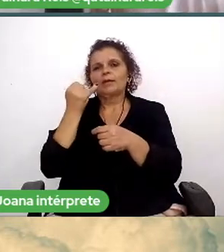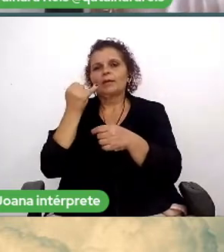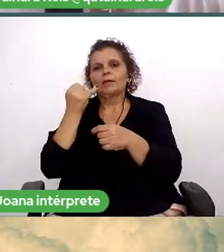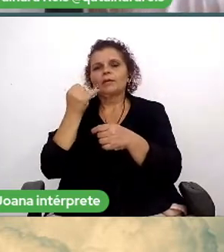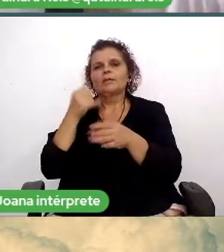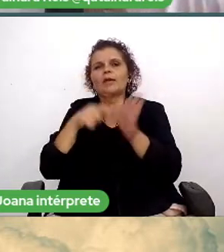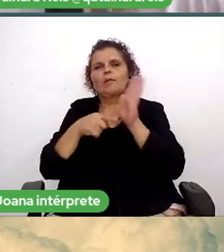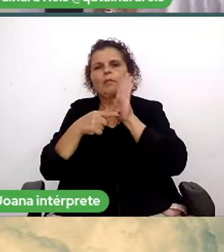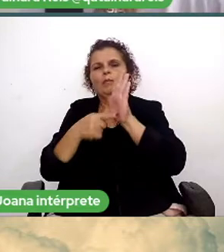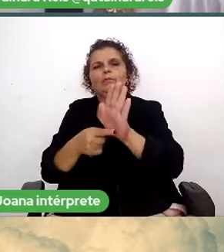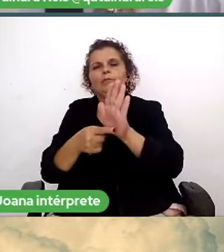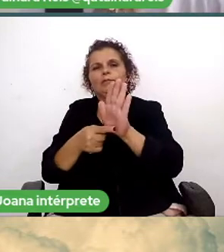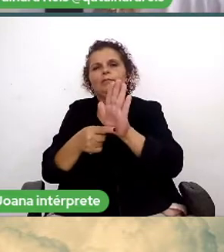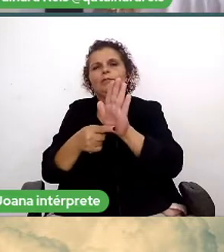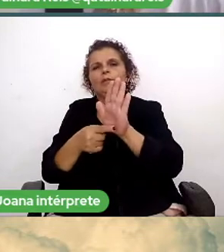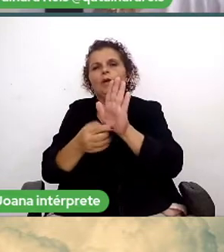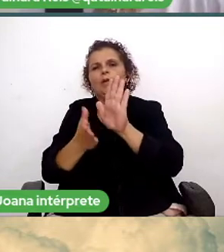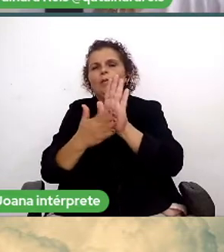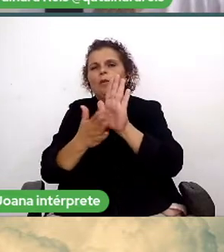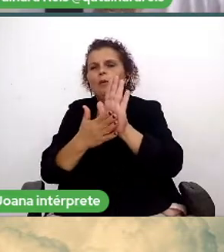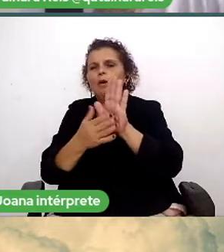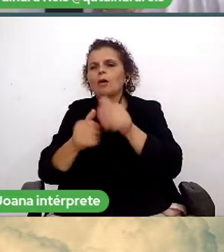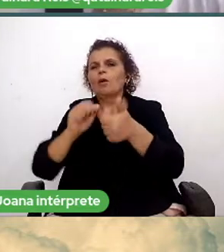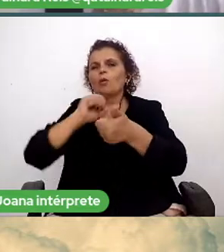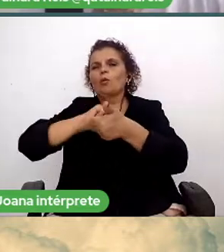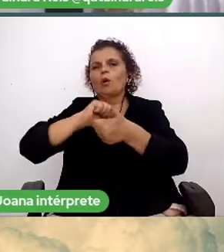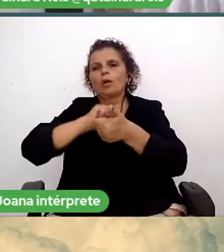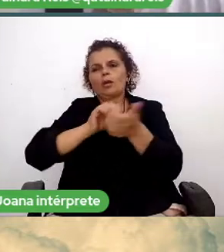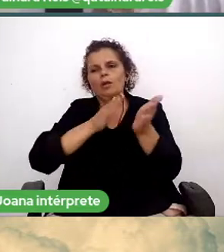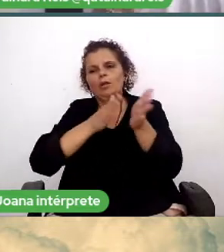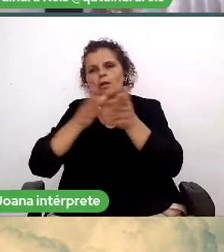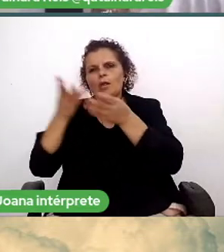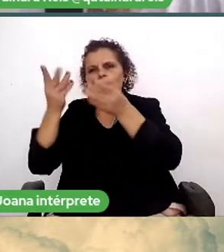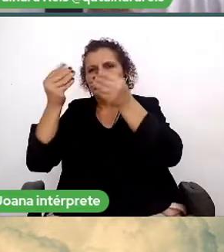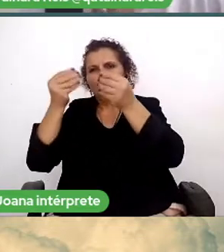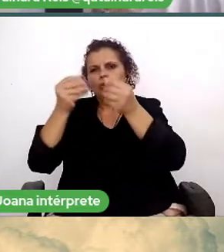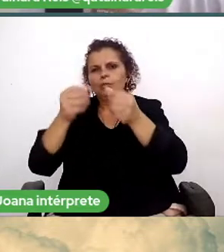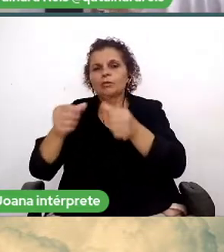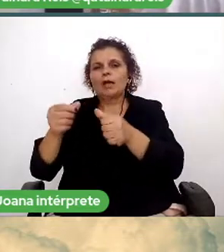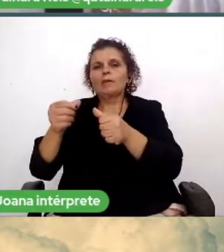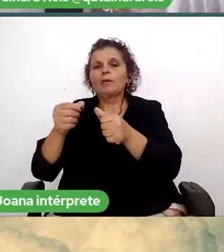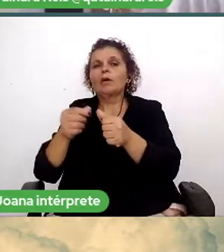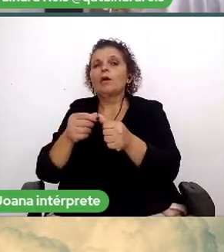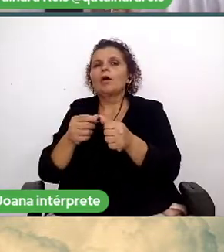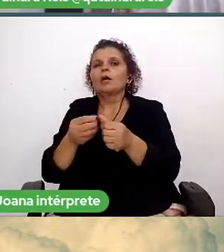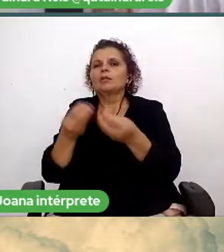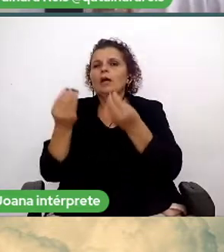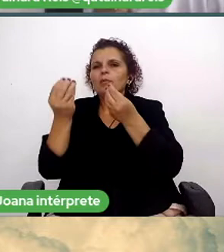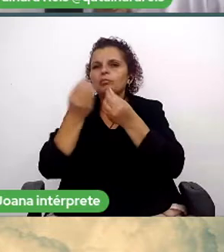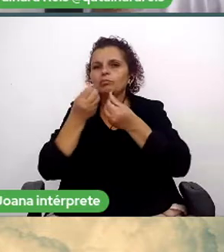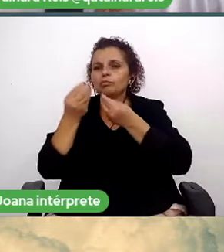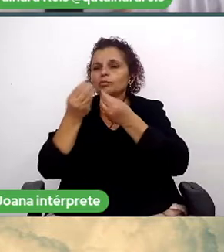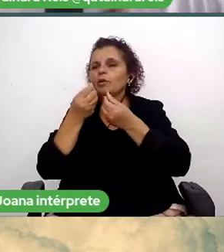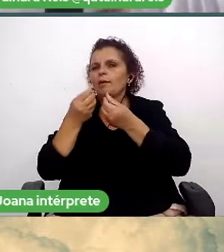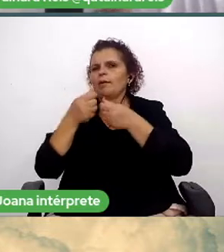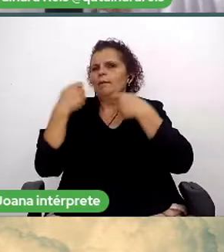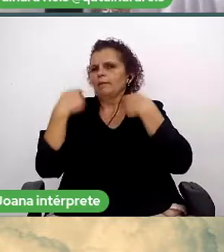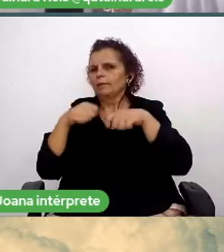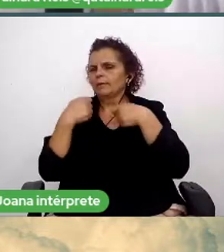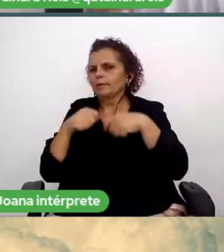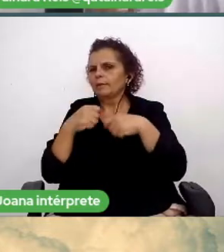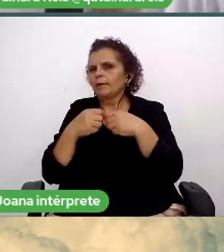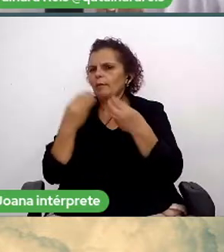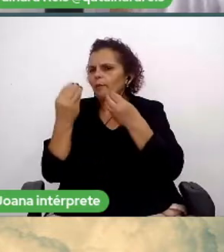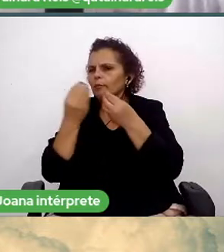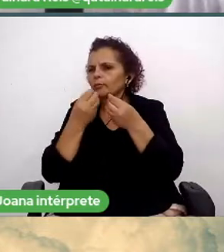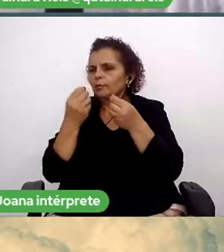questões relacionadas à qualidade durante um refinamento. Eu diria que o refinamento, quando ele é muito bem feito, quando o